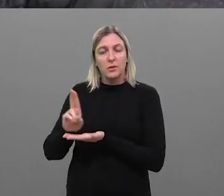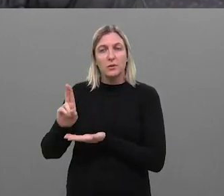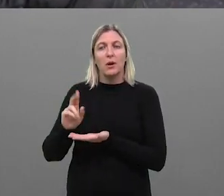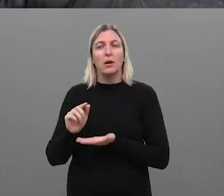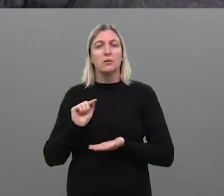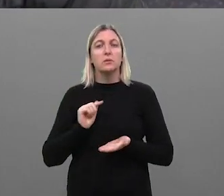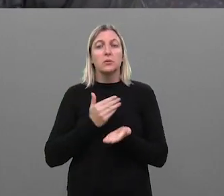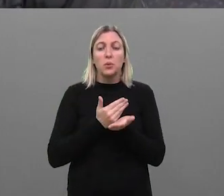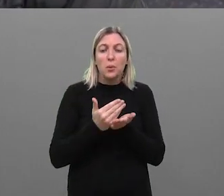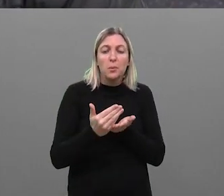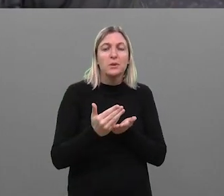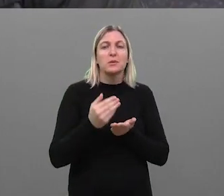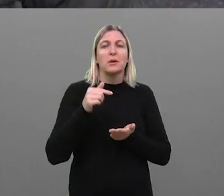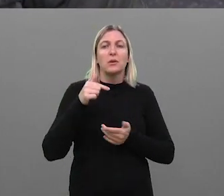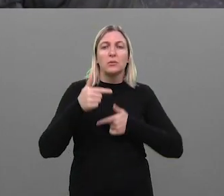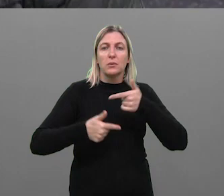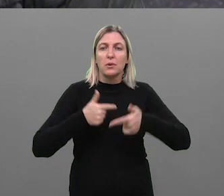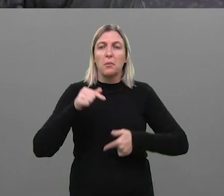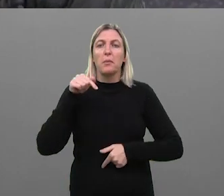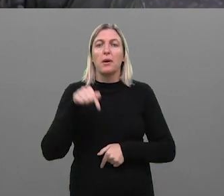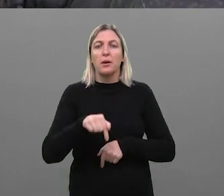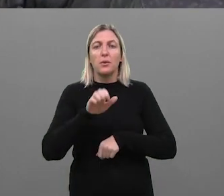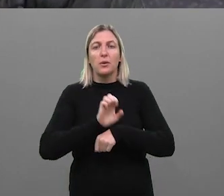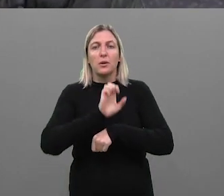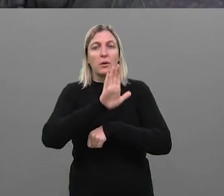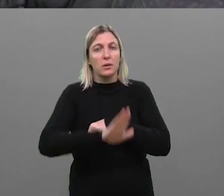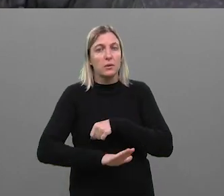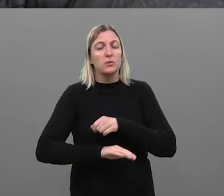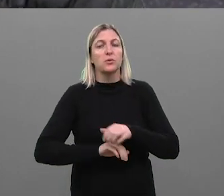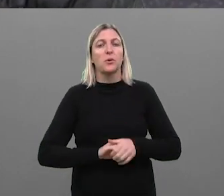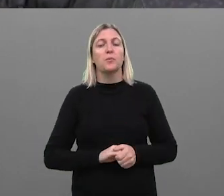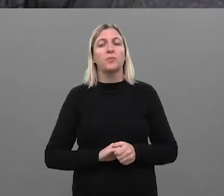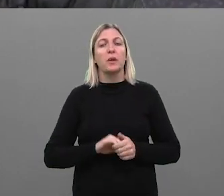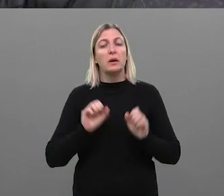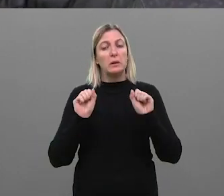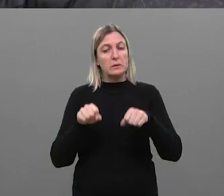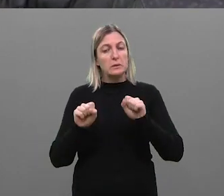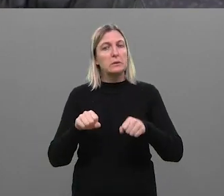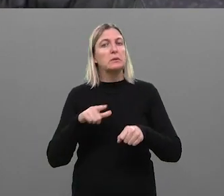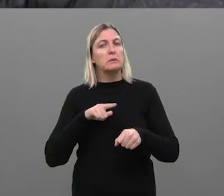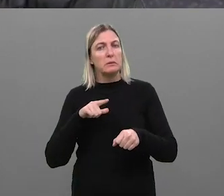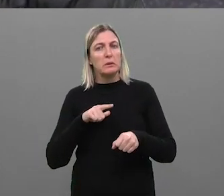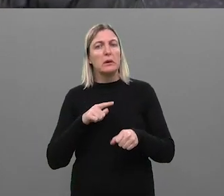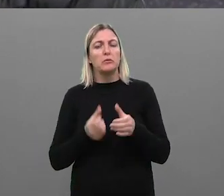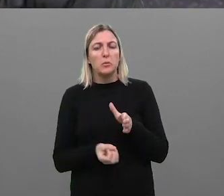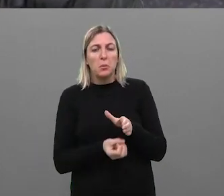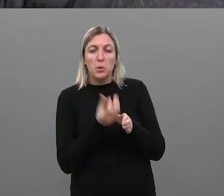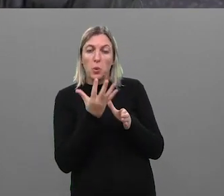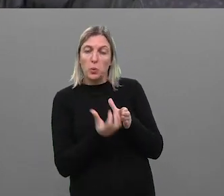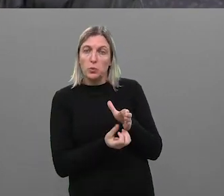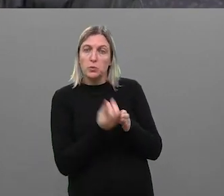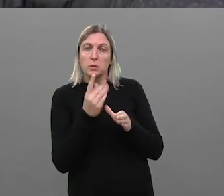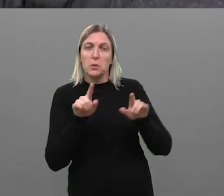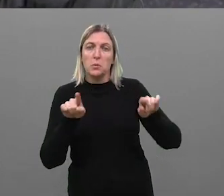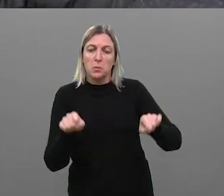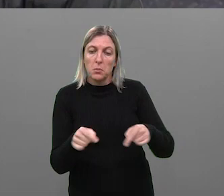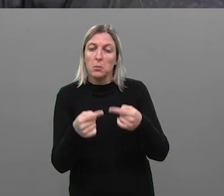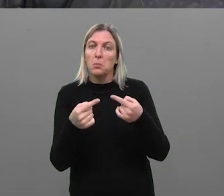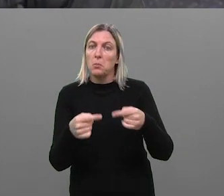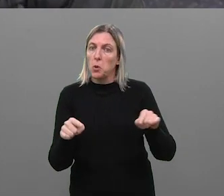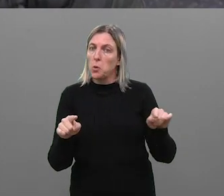filhos aqui de Erechim né então sim nós tivemos uma produção musical muito intensa nesse